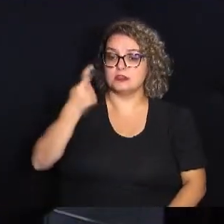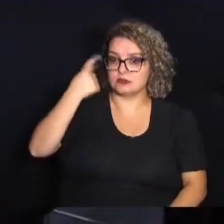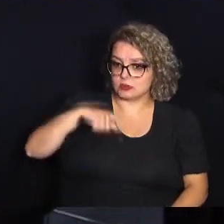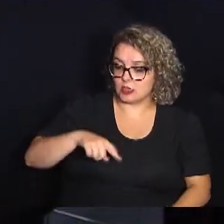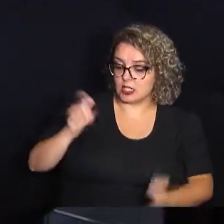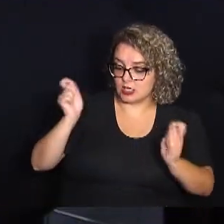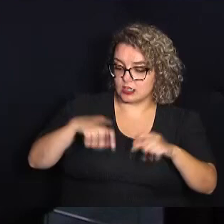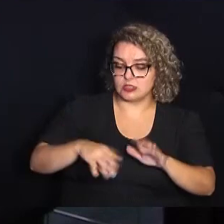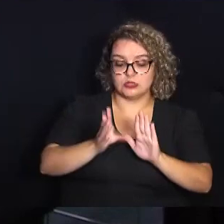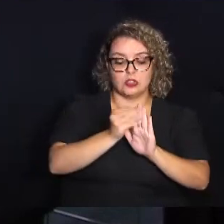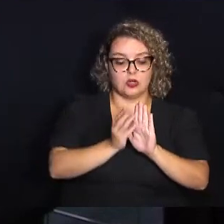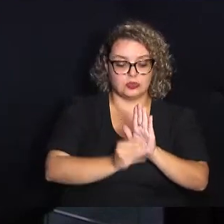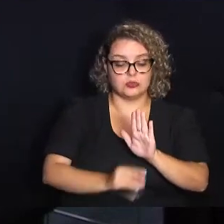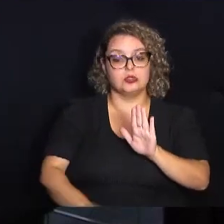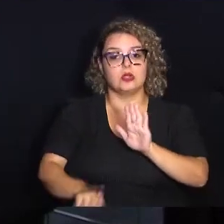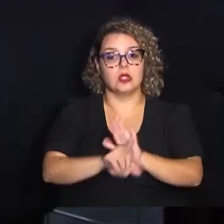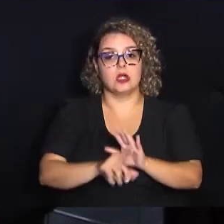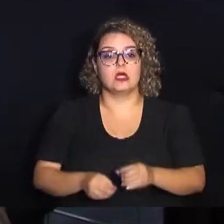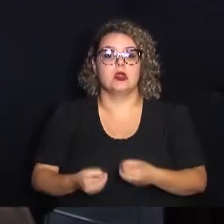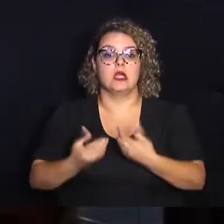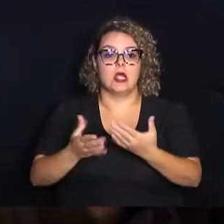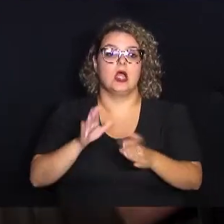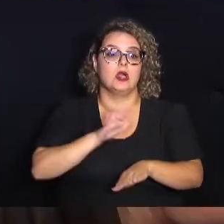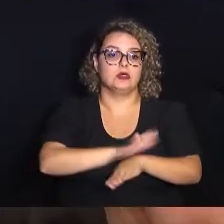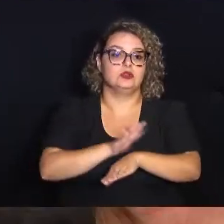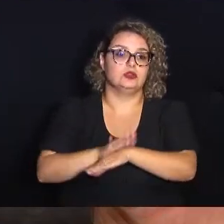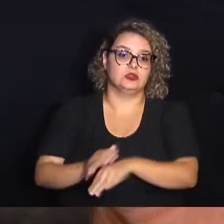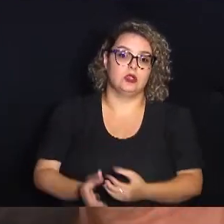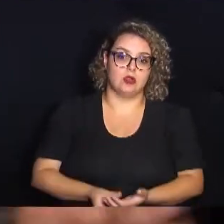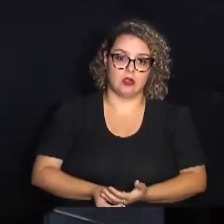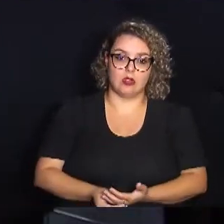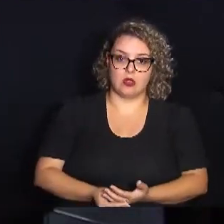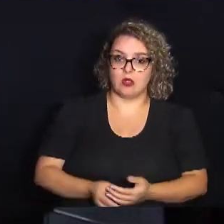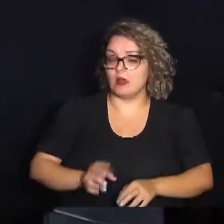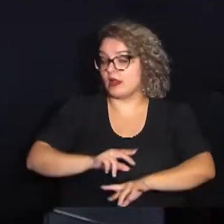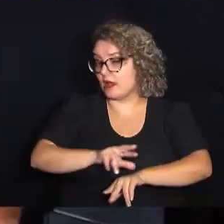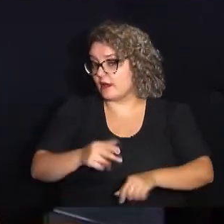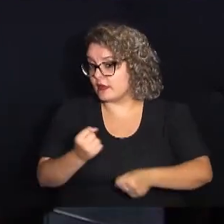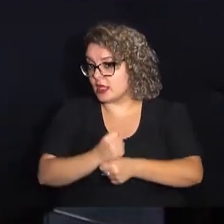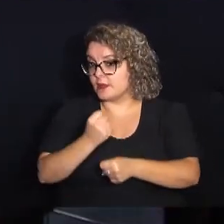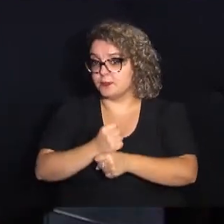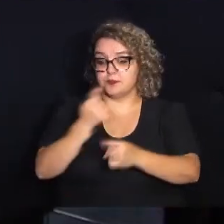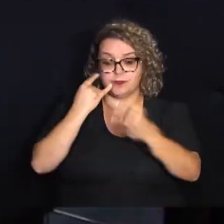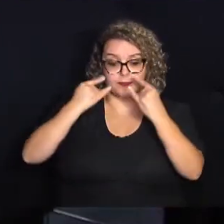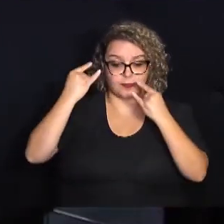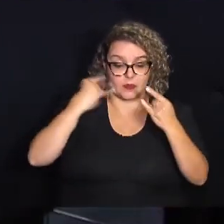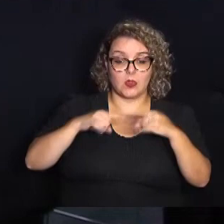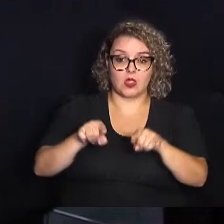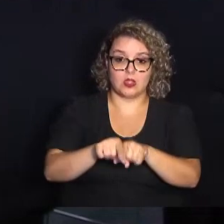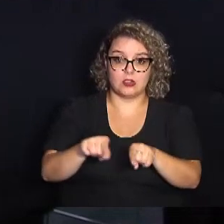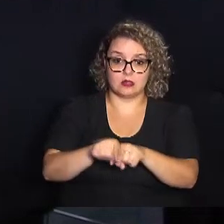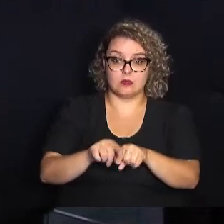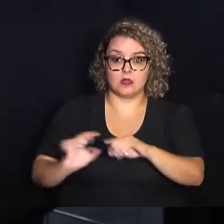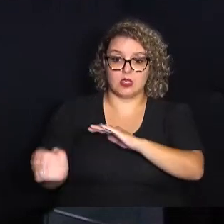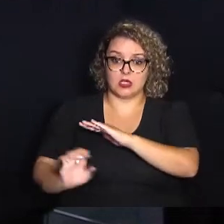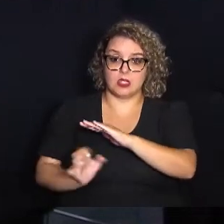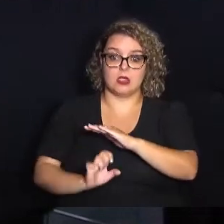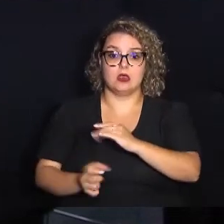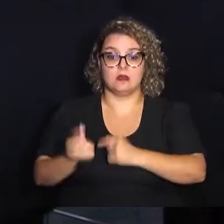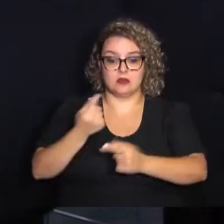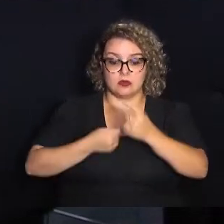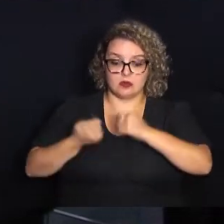esse conteúdo da Lei que viabilizou muitos dos Empreendimentos né que conseguiu atrair inclusive empresas